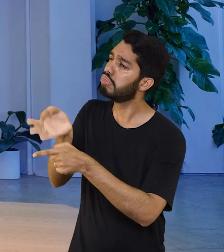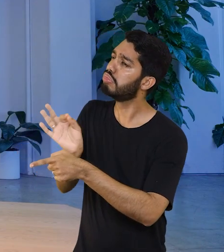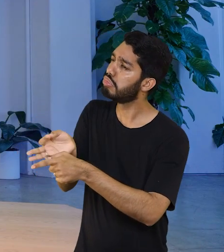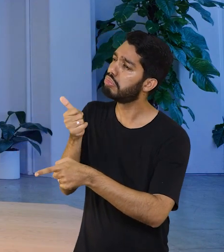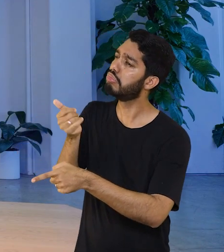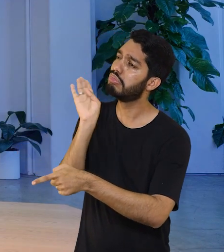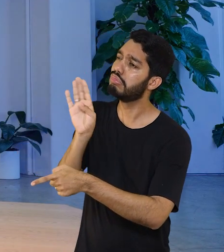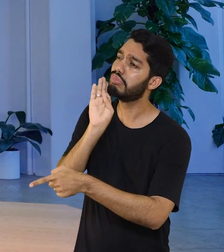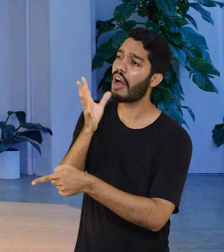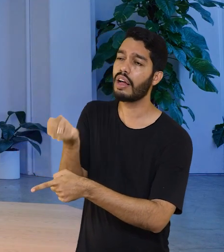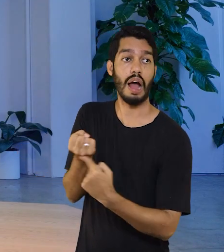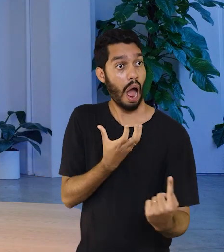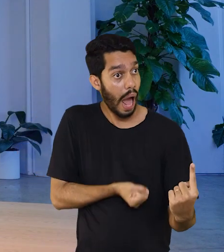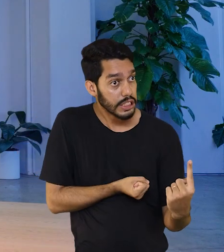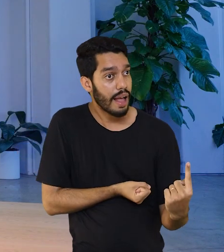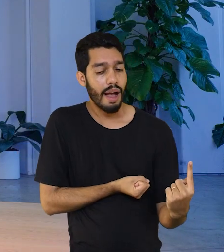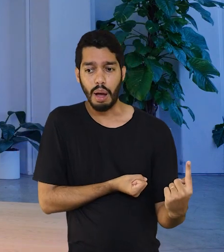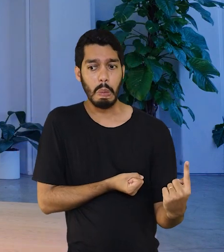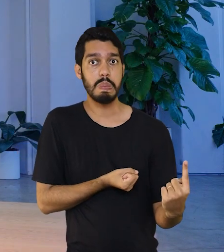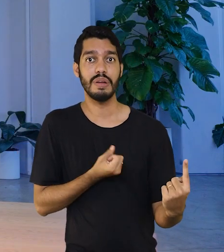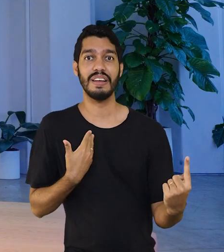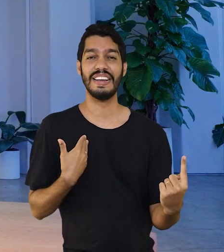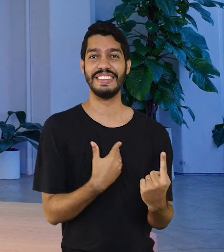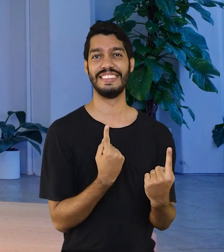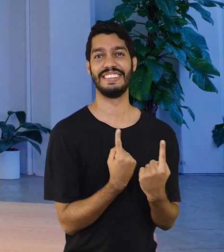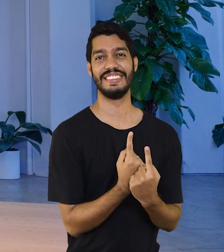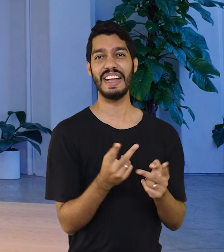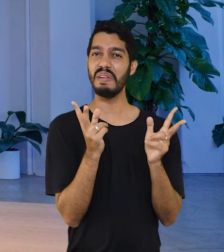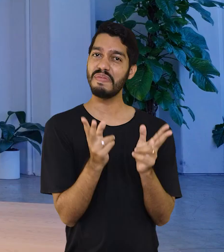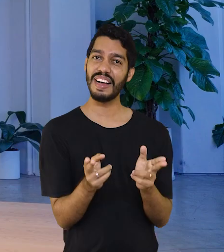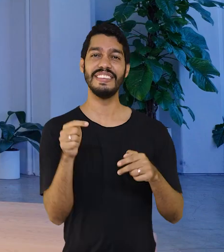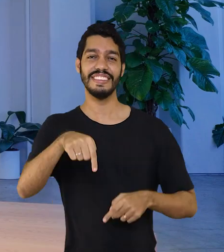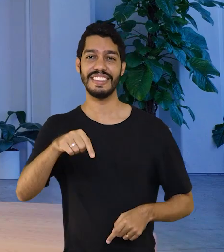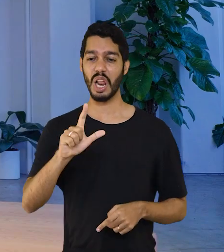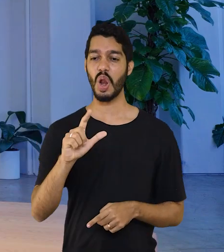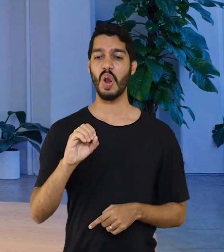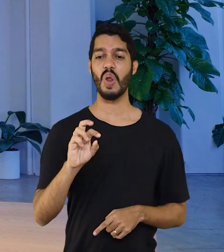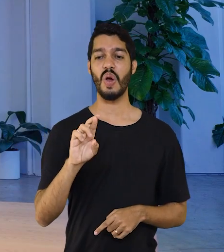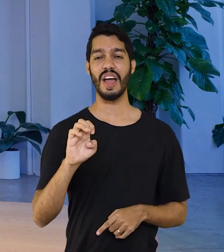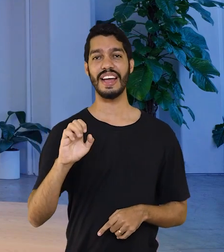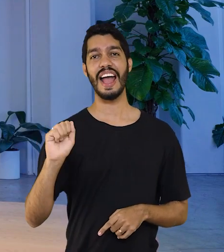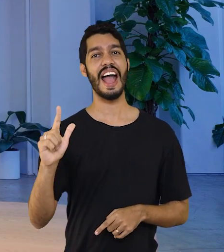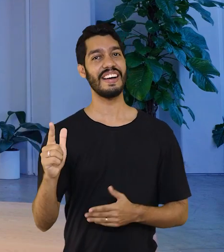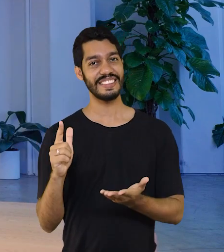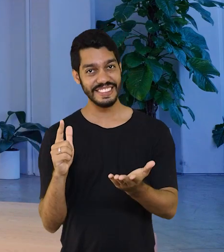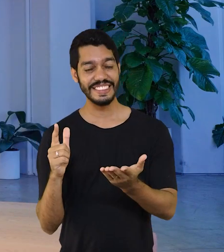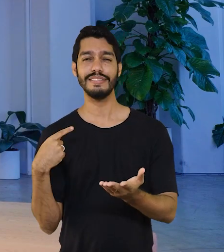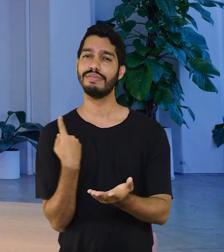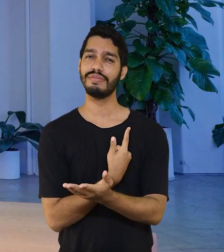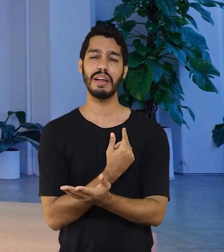Que normalmente dá certo. E aí eu vou usar o exemplo da L'Oréal, que assim, a L'Oréal é um cliente que a gente tem muito carinho. A gente está construindo uma história muito bonita com a L'Oréal,